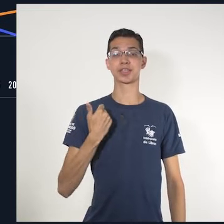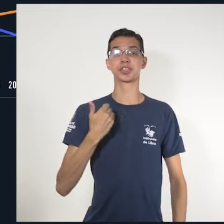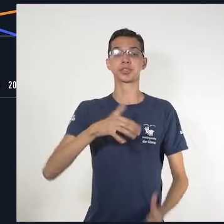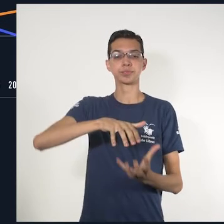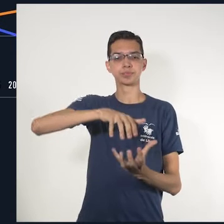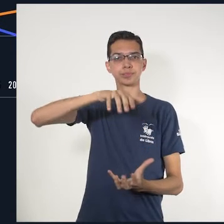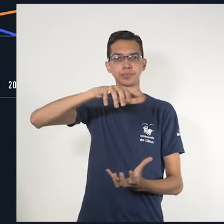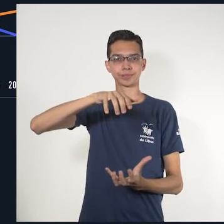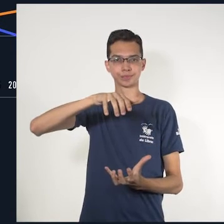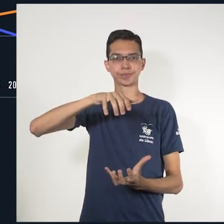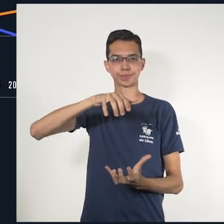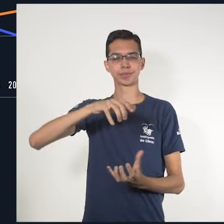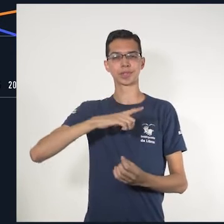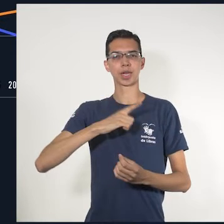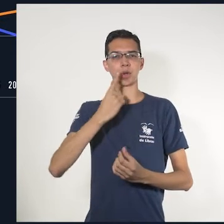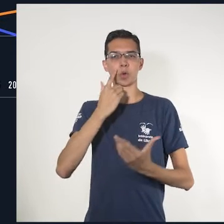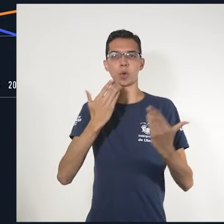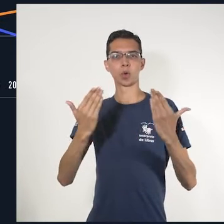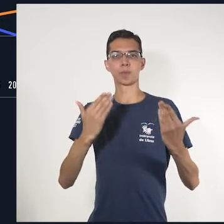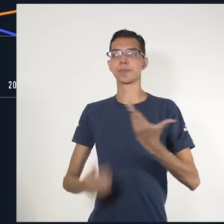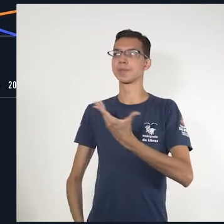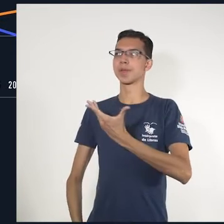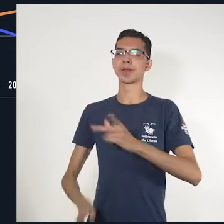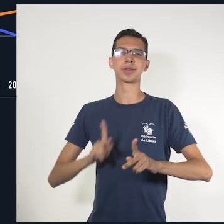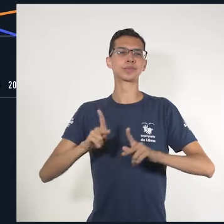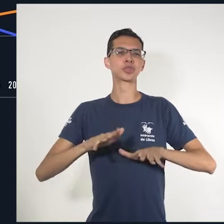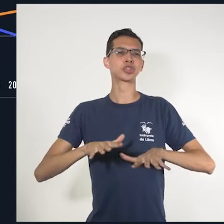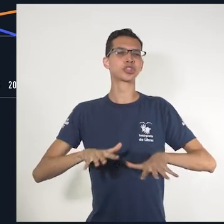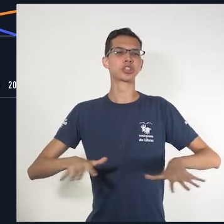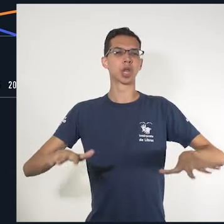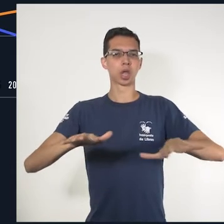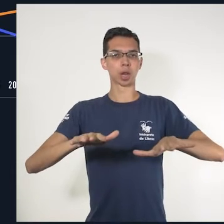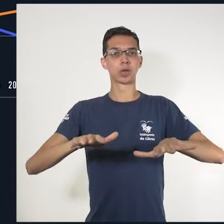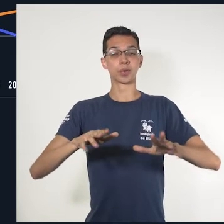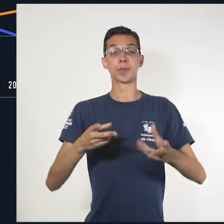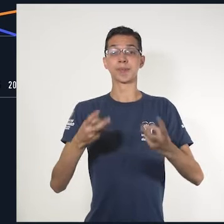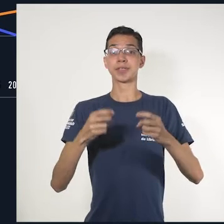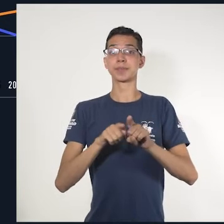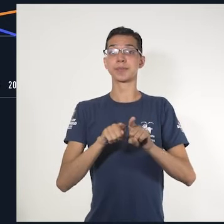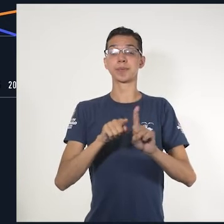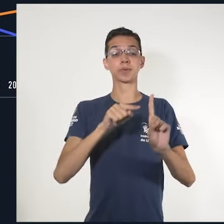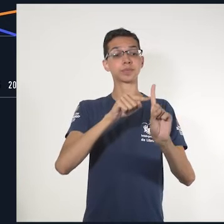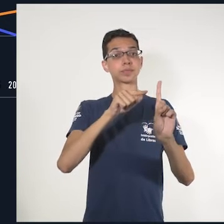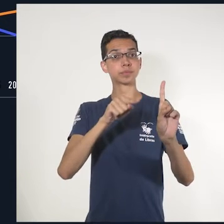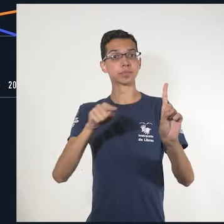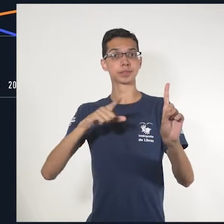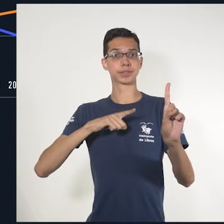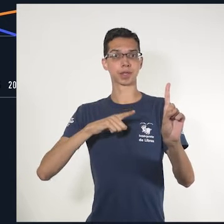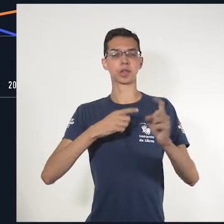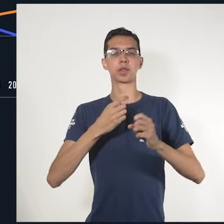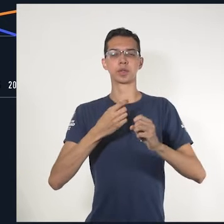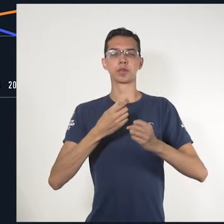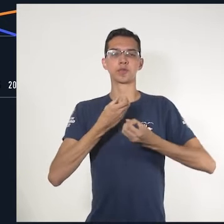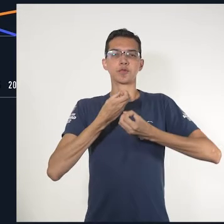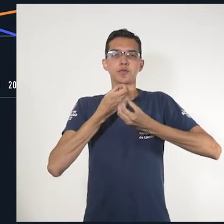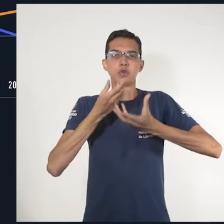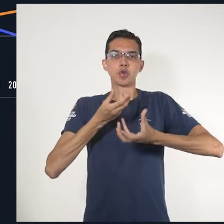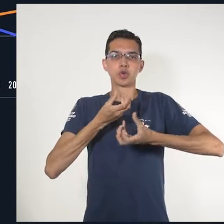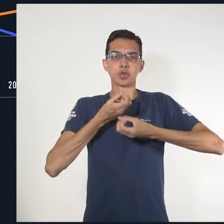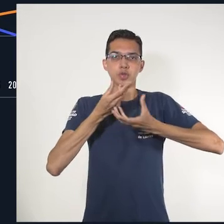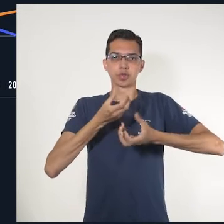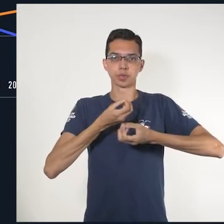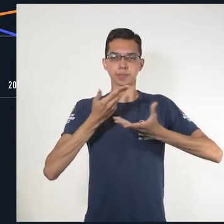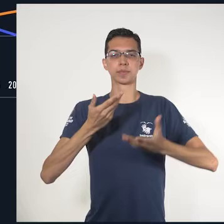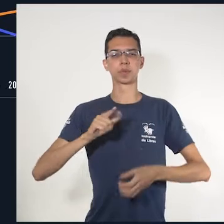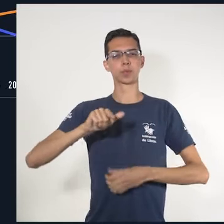80%, em comparação com a população geral. Então, é um dado que, mais à frente,